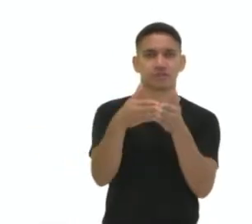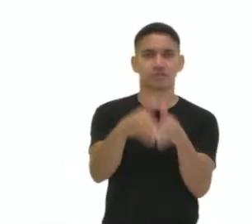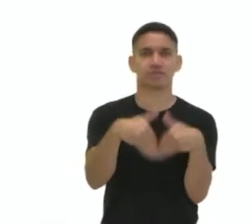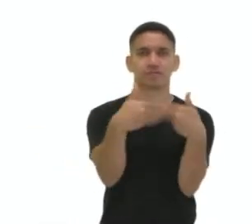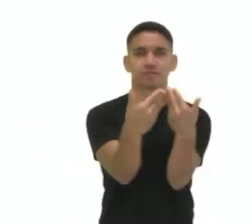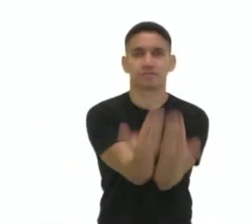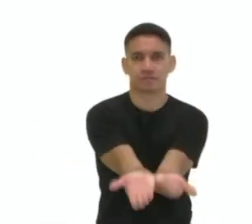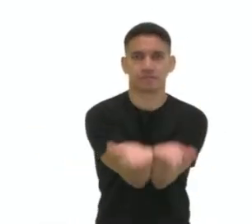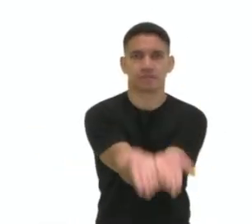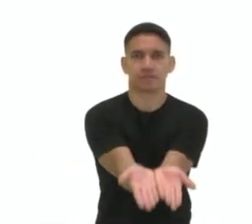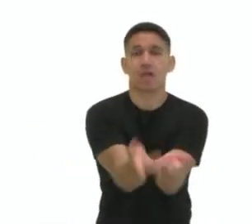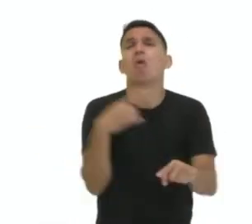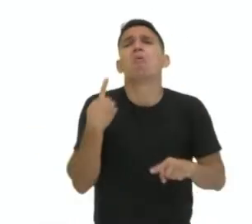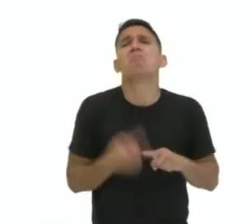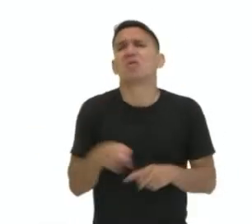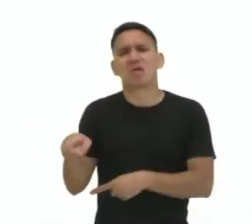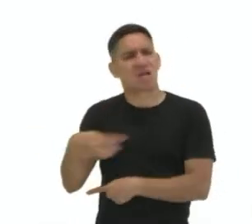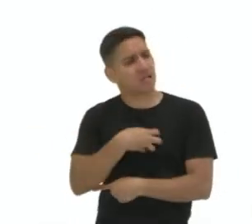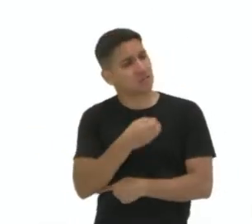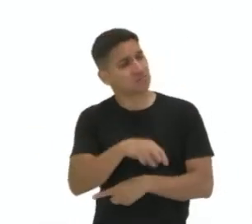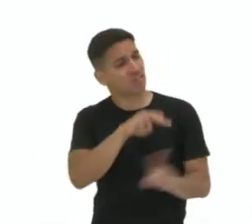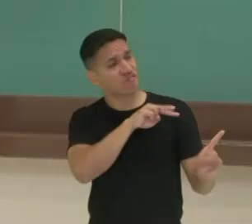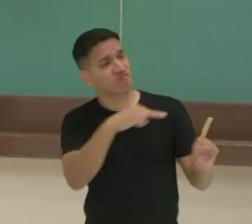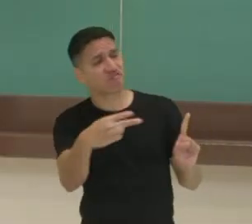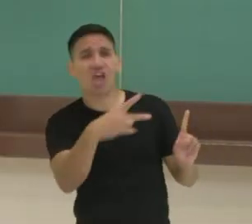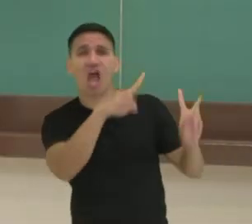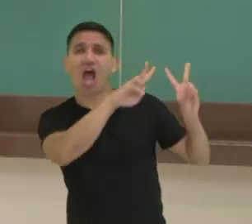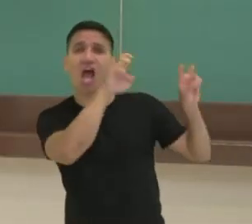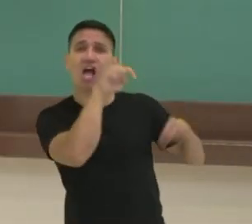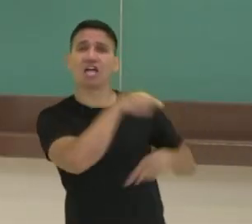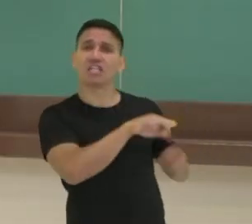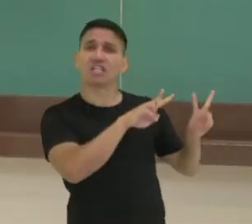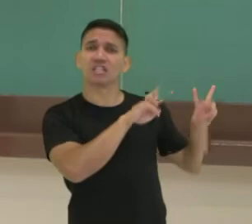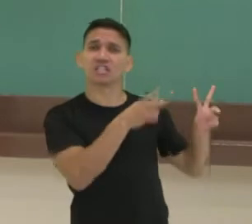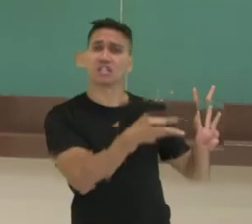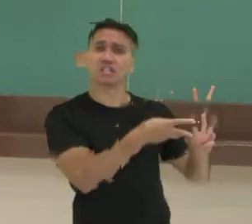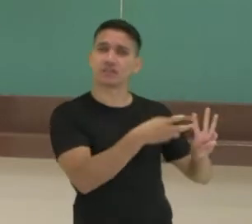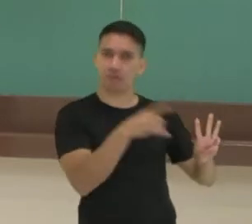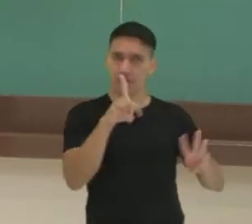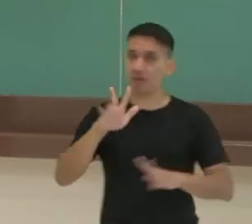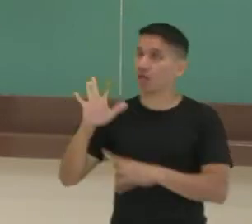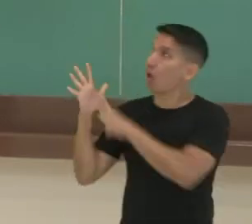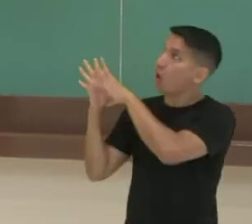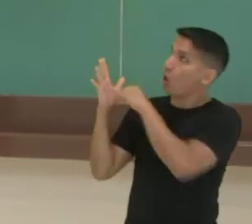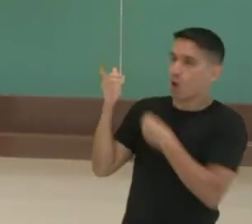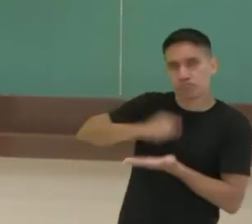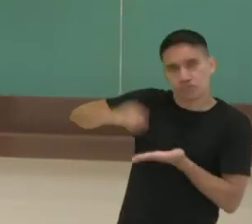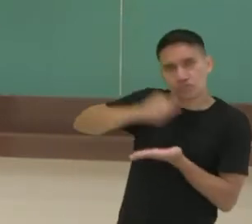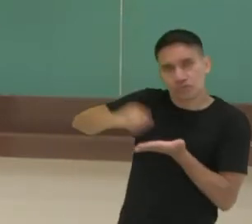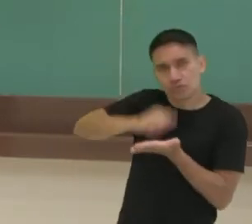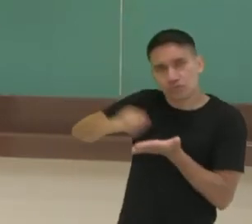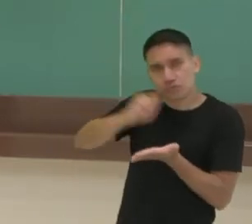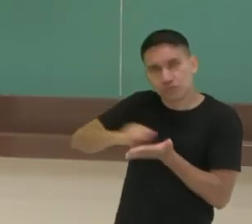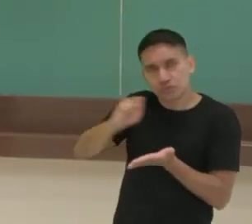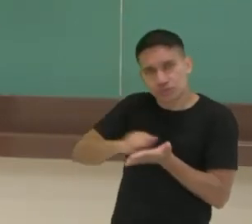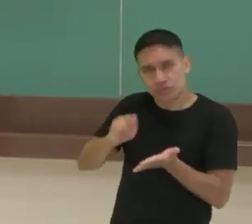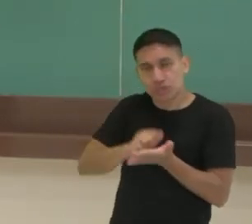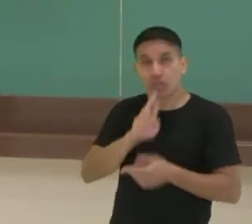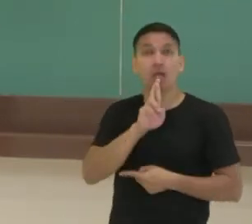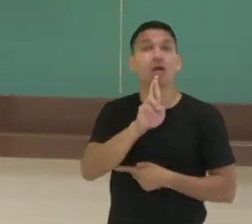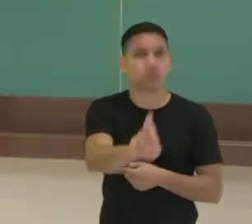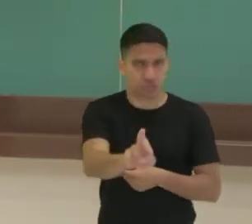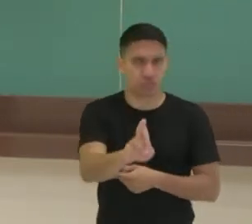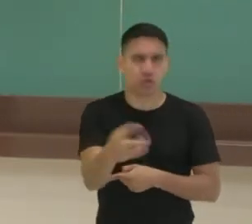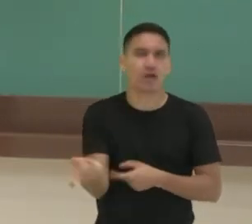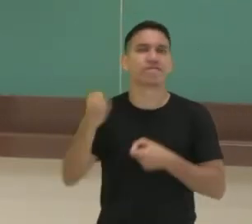que tinham essa visão a respeito dos índios? Vocês vão copiar essa questão no caderno de vocês, respondam